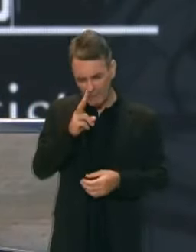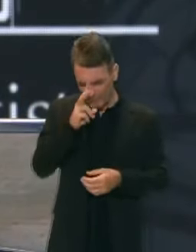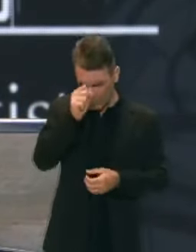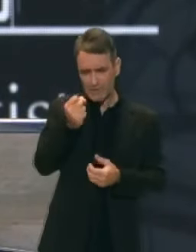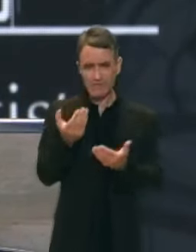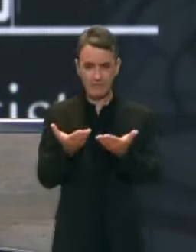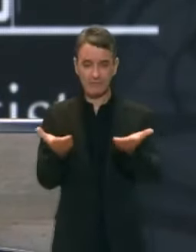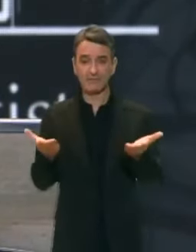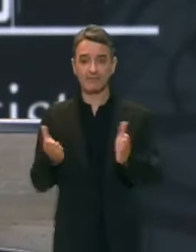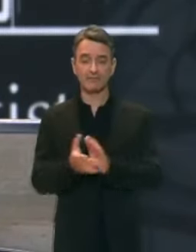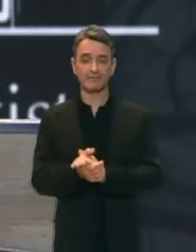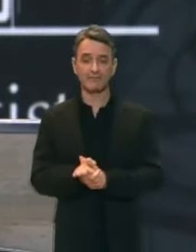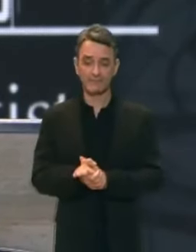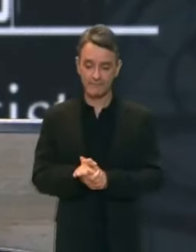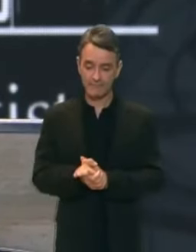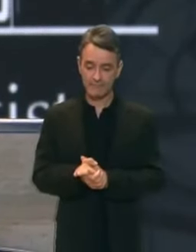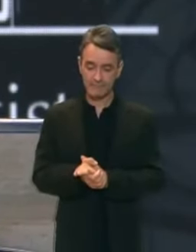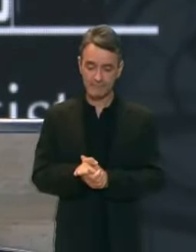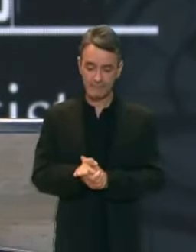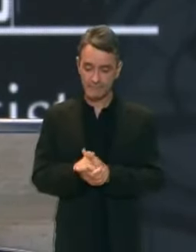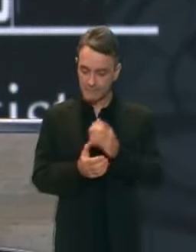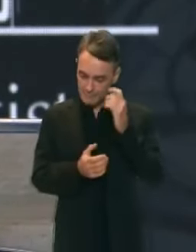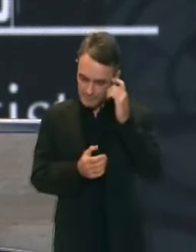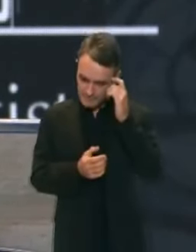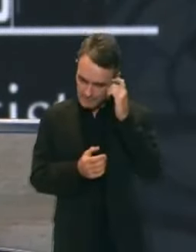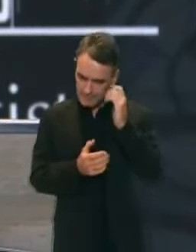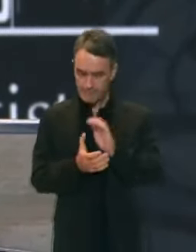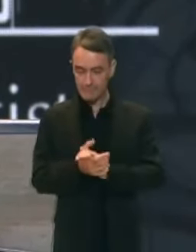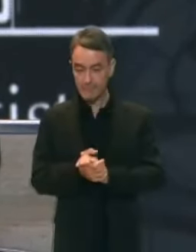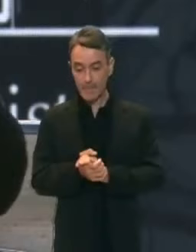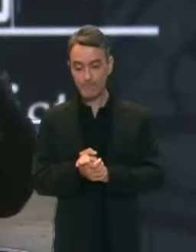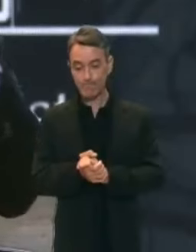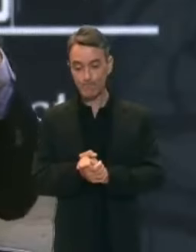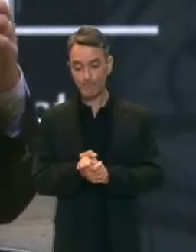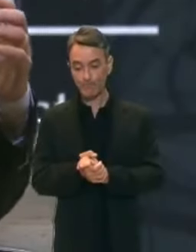No Japão chegou-se a um termo interessante.